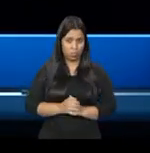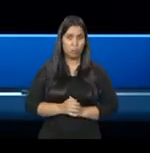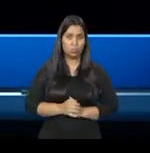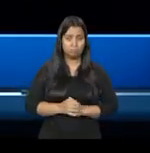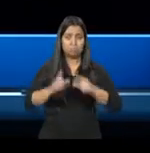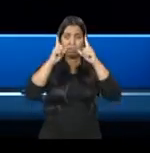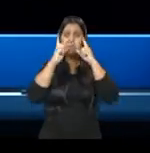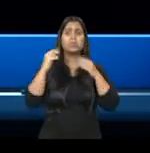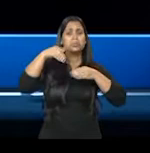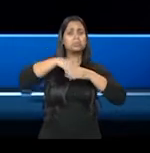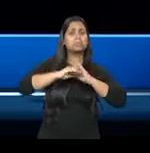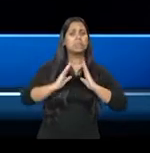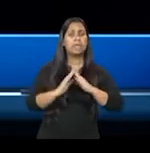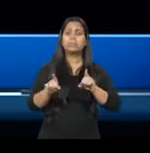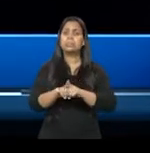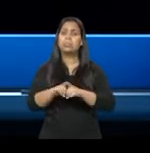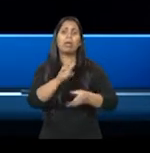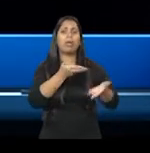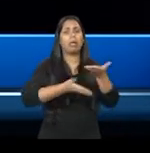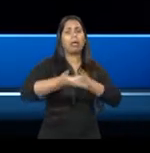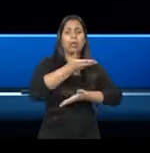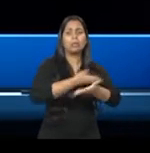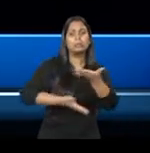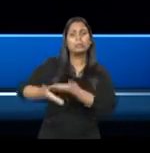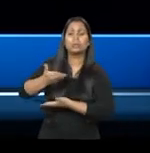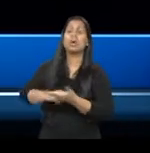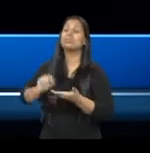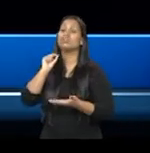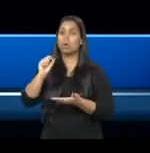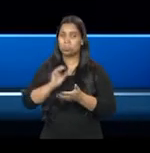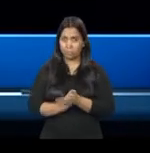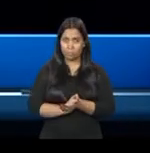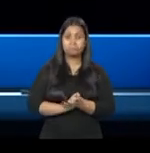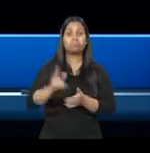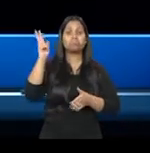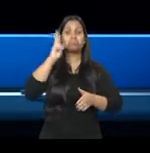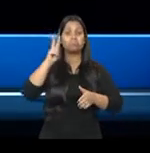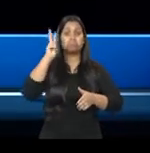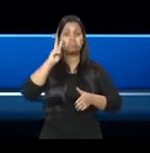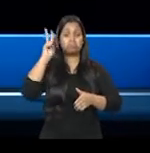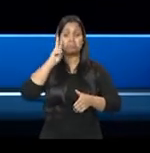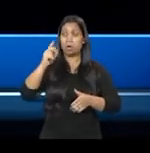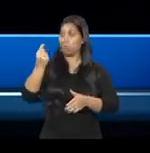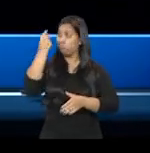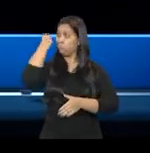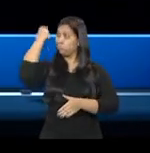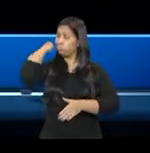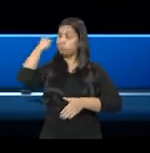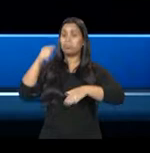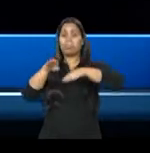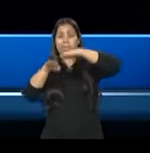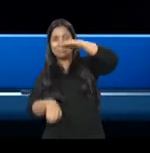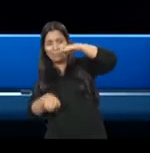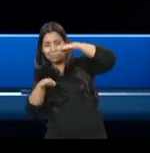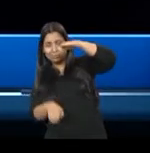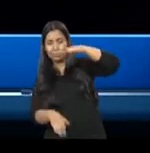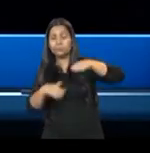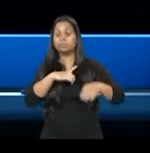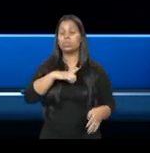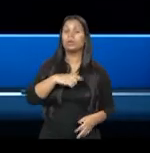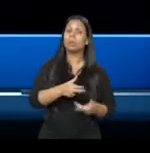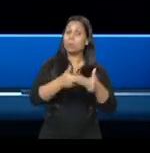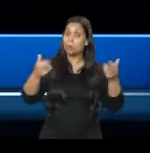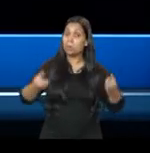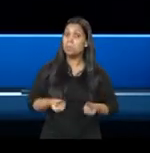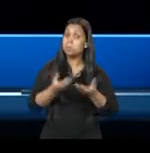Isso está relacionado diretamente também a uma desigualdade histórica da formação do Brasil. E eu trouxe algumas matérias aqui para